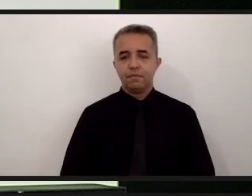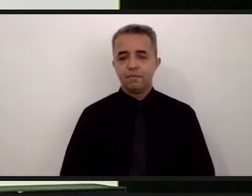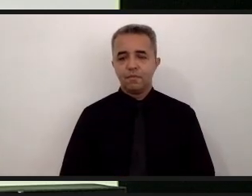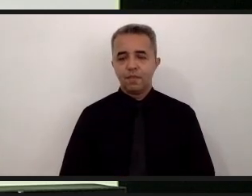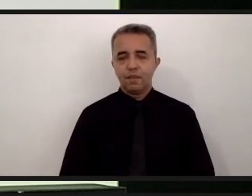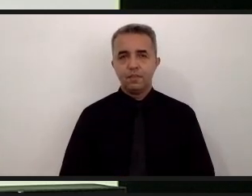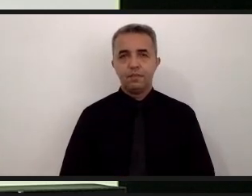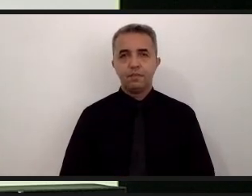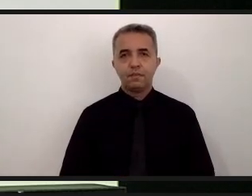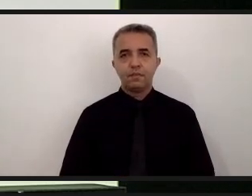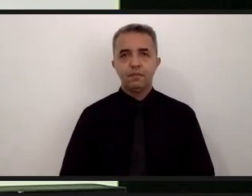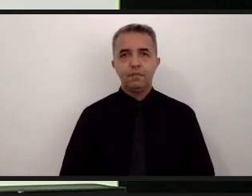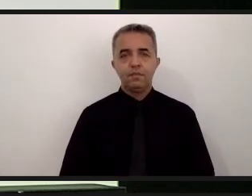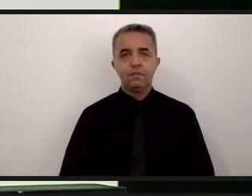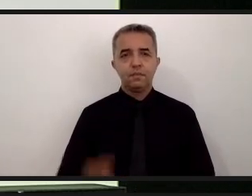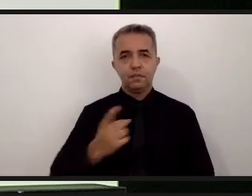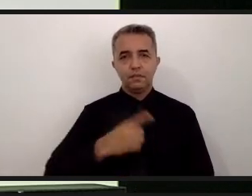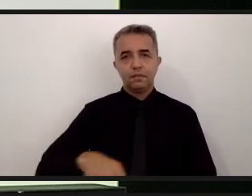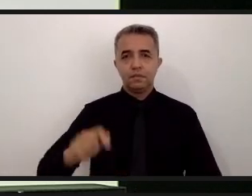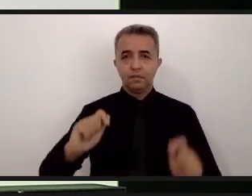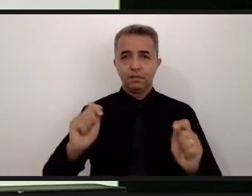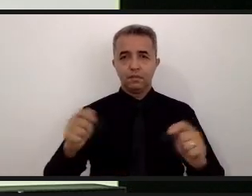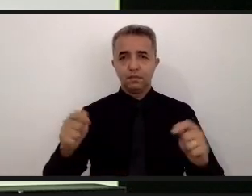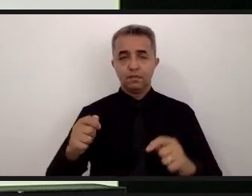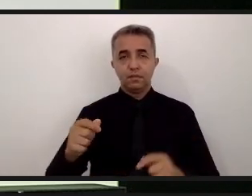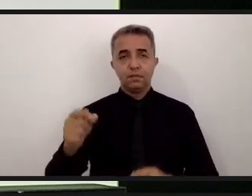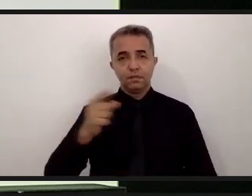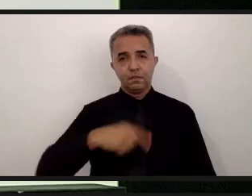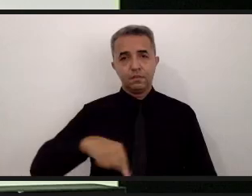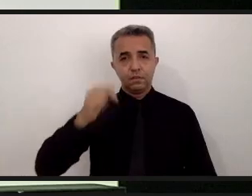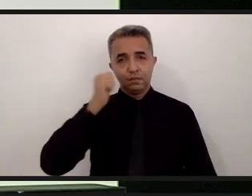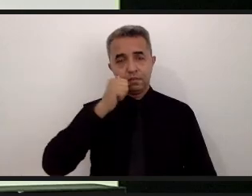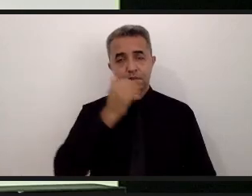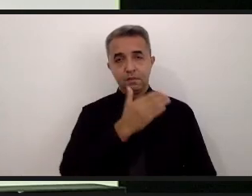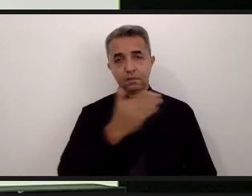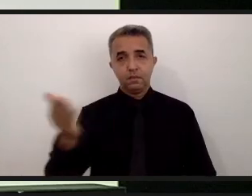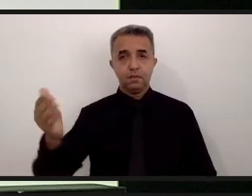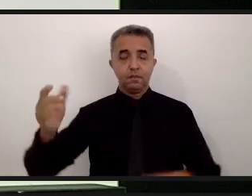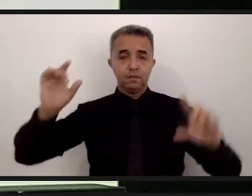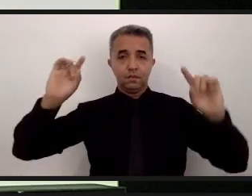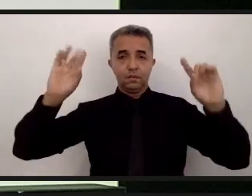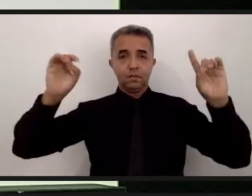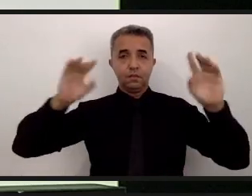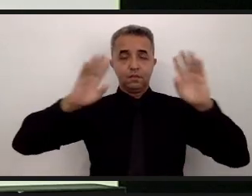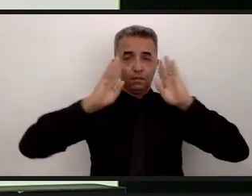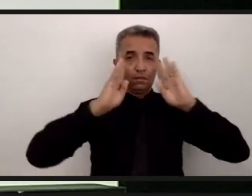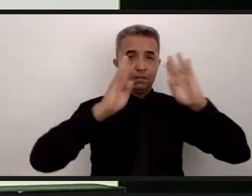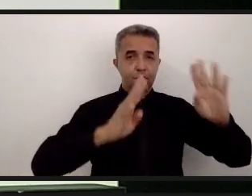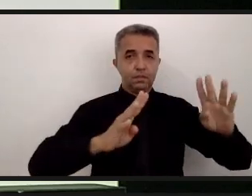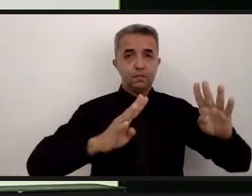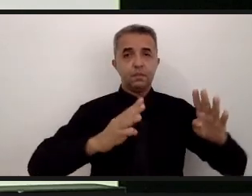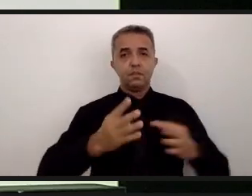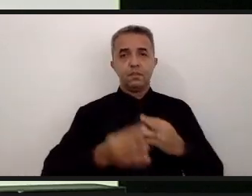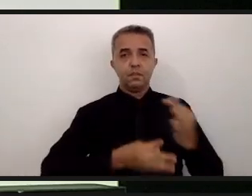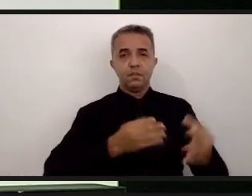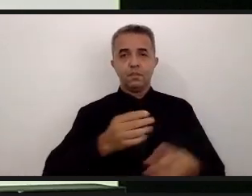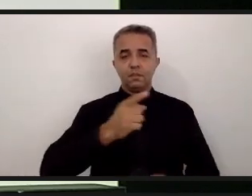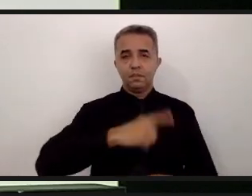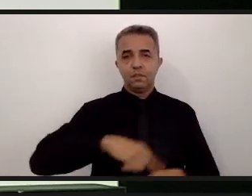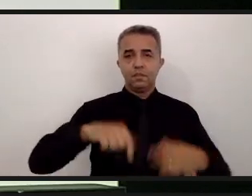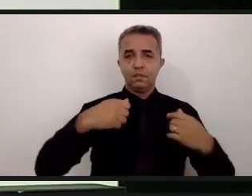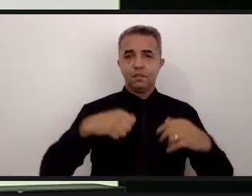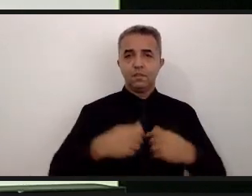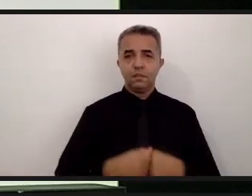a fim de que possamos dar a nós mulheres a especial atenção e o tratamento que merecemos. Mais do que